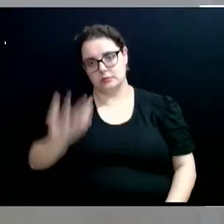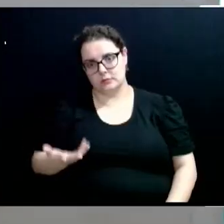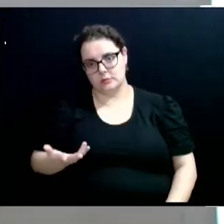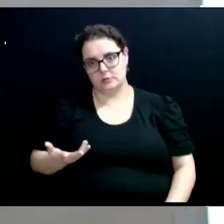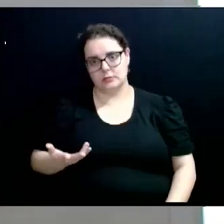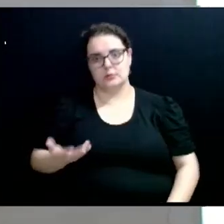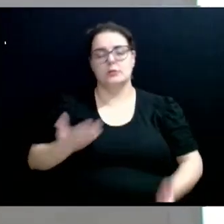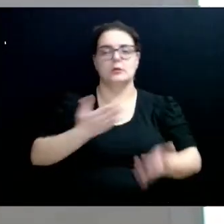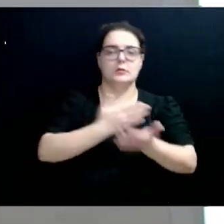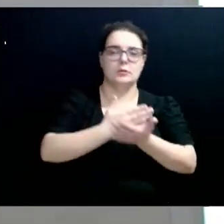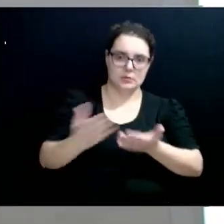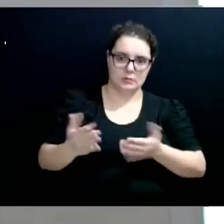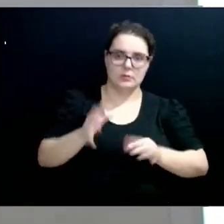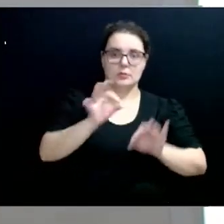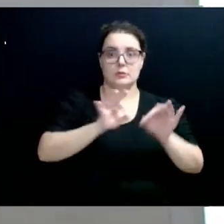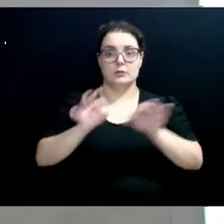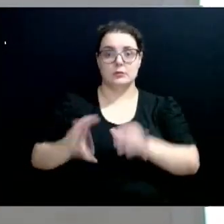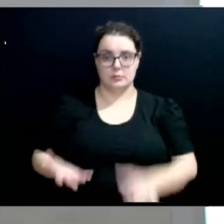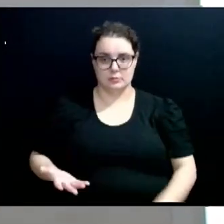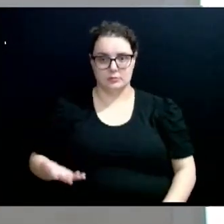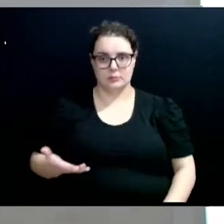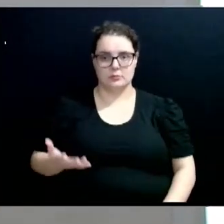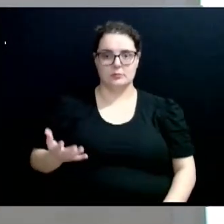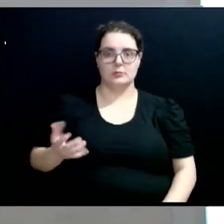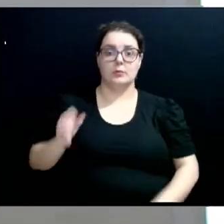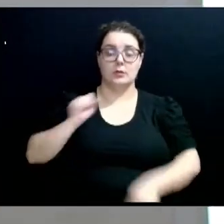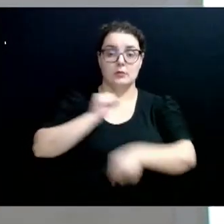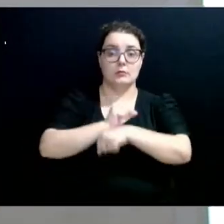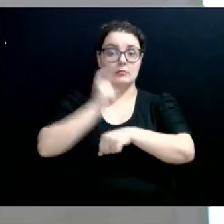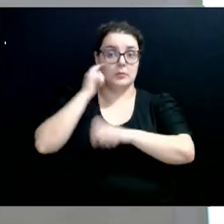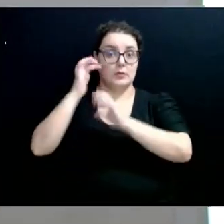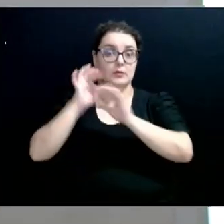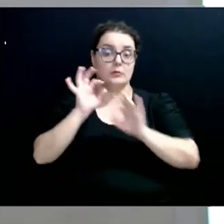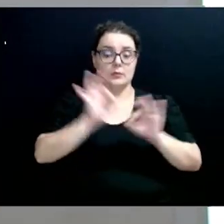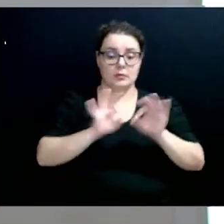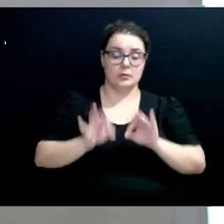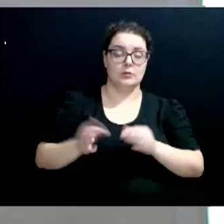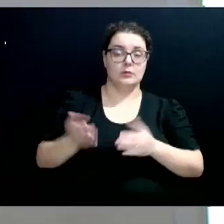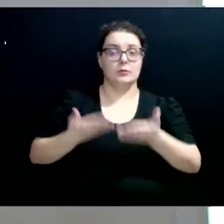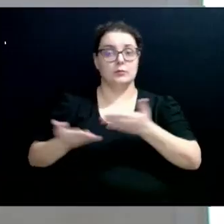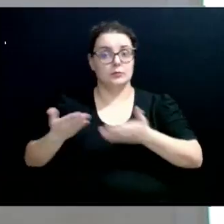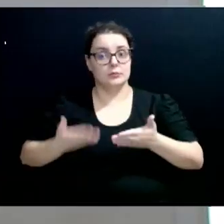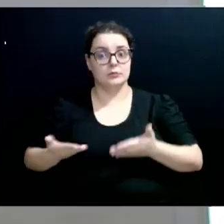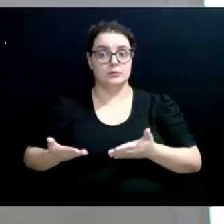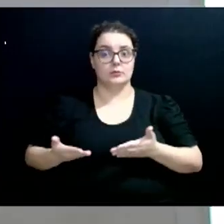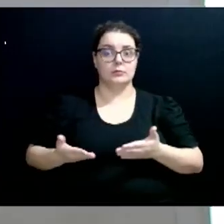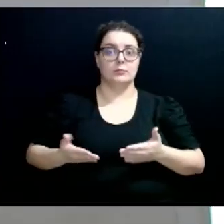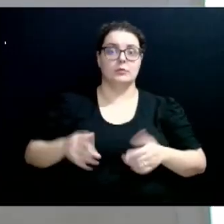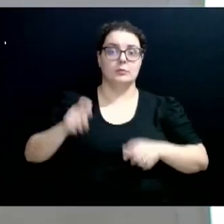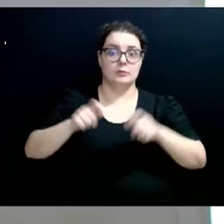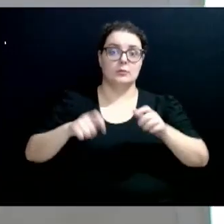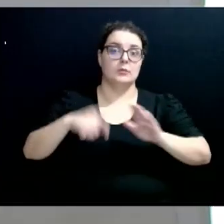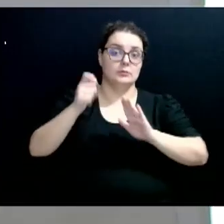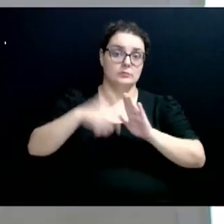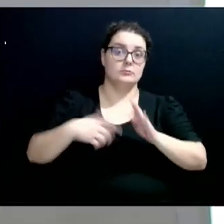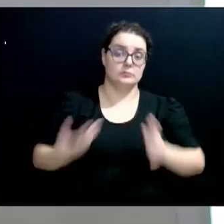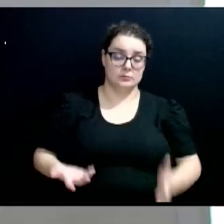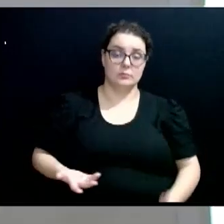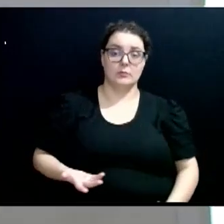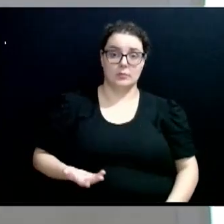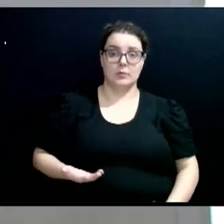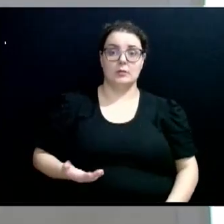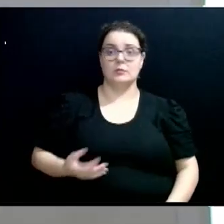recordações. E isso começa no momento da organização. Para um tempo para pensá-la, organizá-la, negociá-la, para que a sua